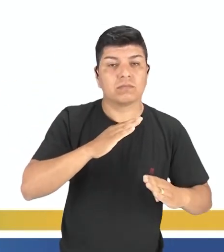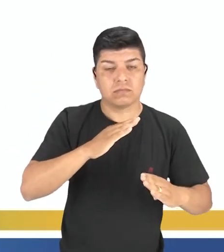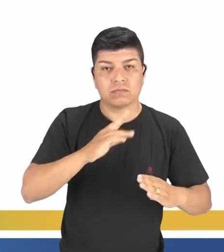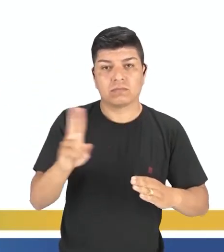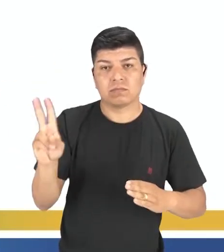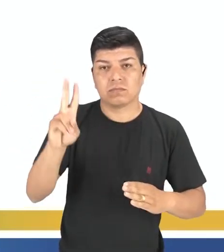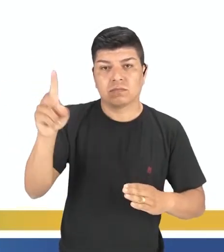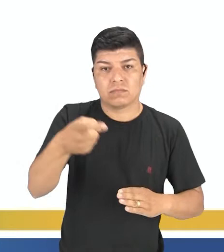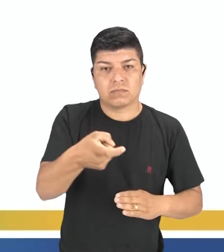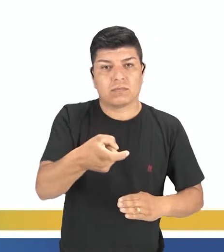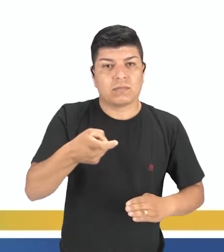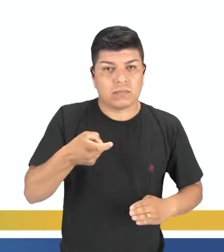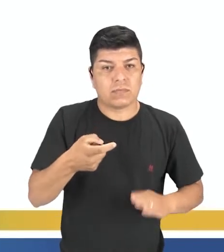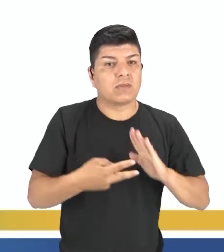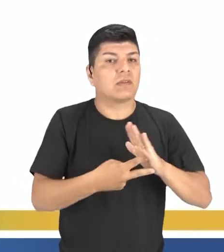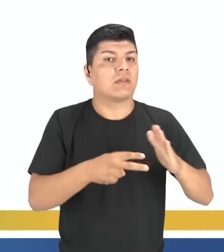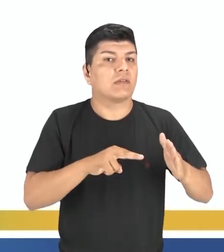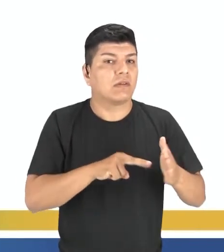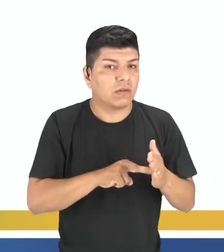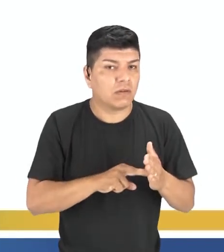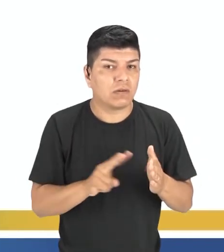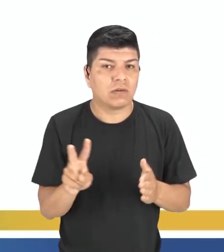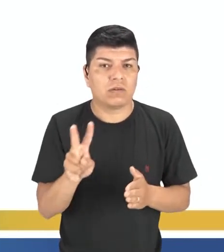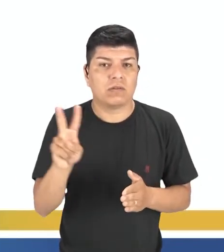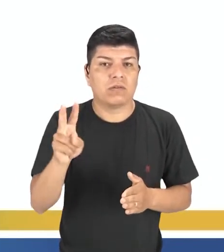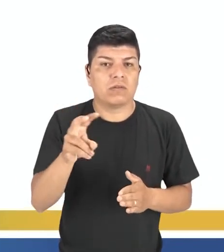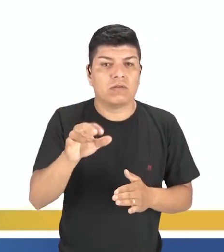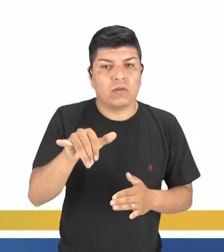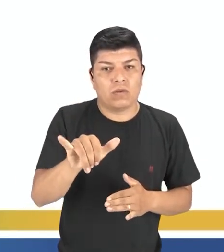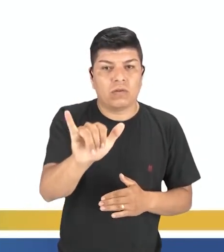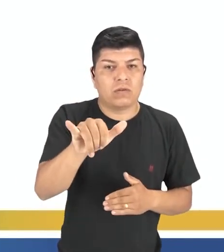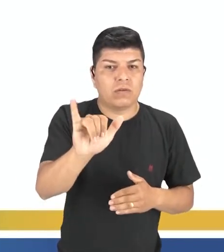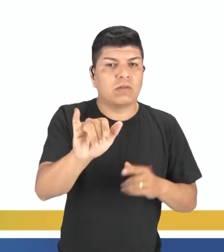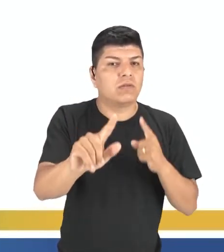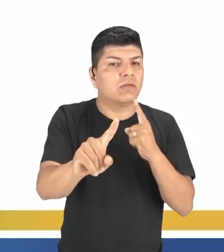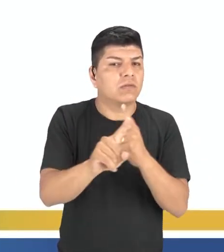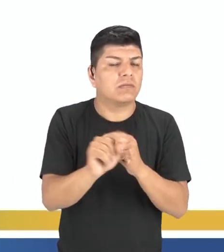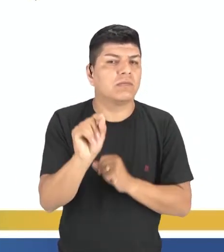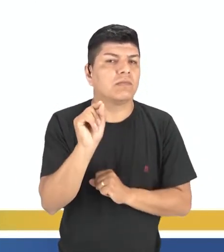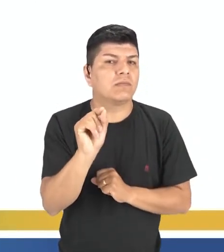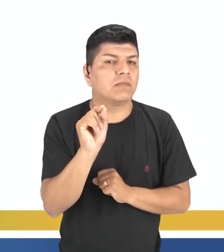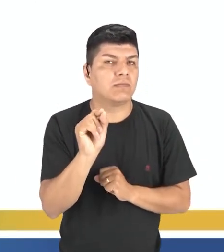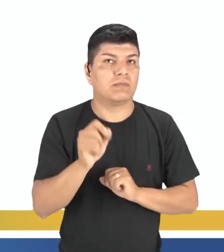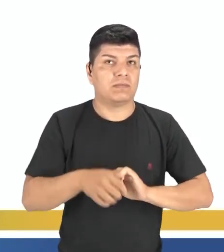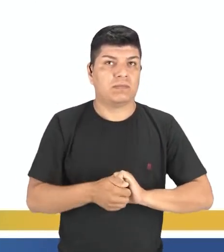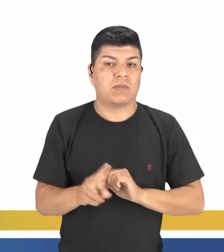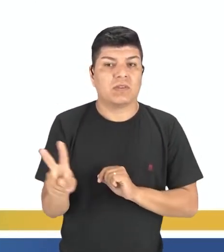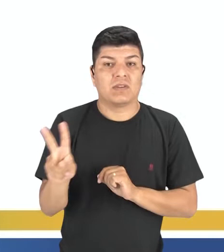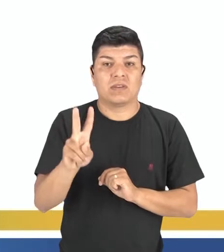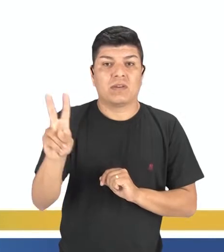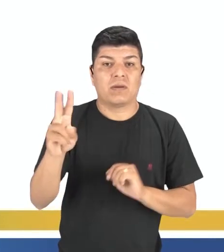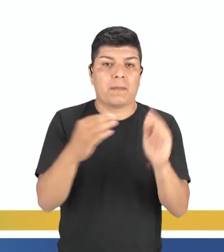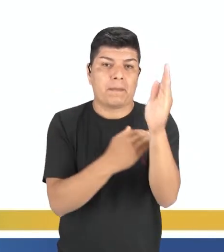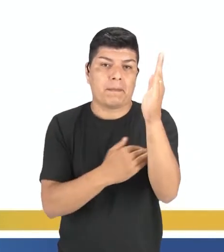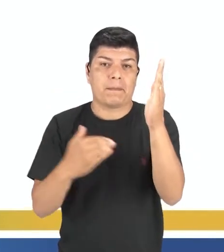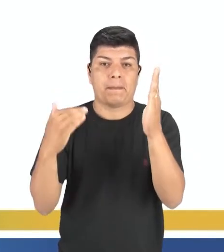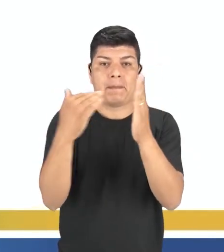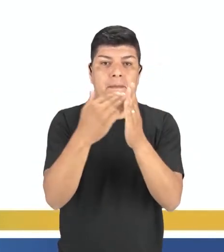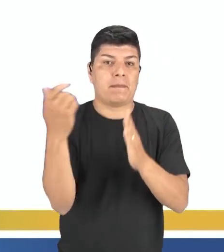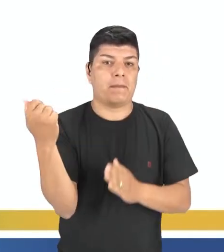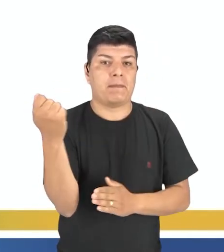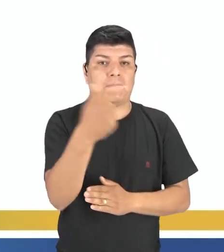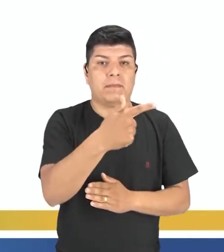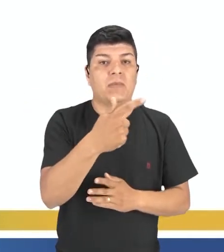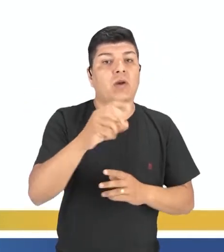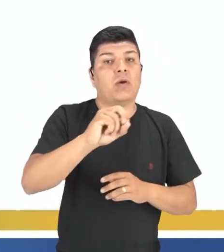no valor de x, significa dizer que o valor de y que eu vou encontrar, ele será um valor maior ou igual